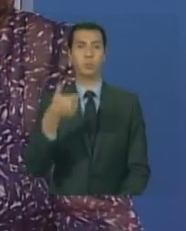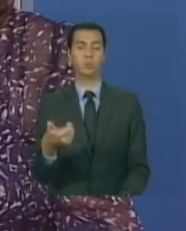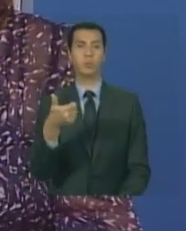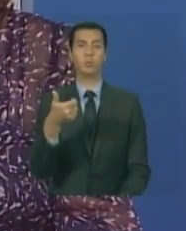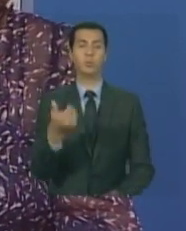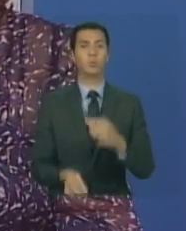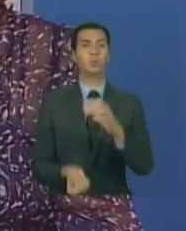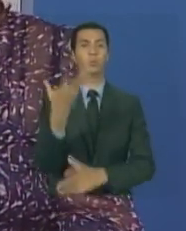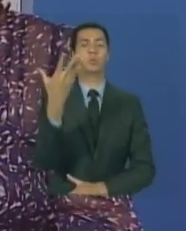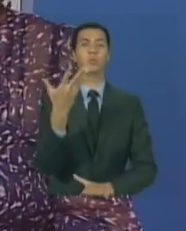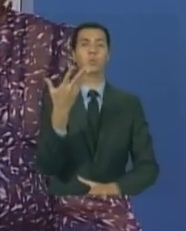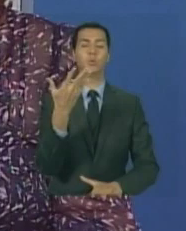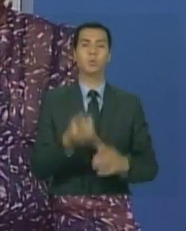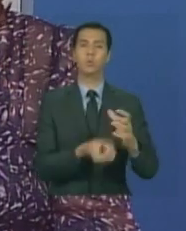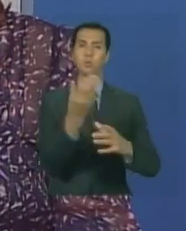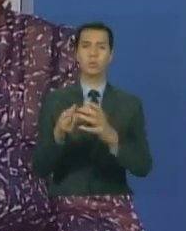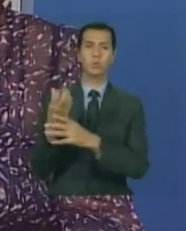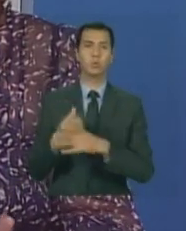mais